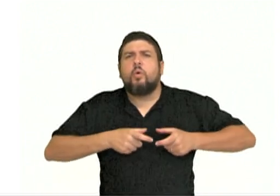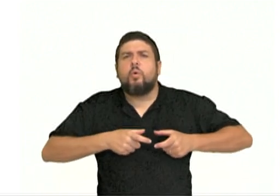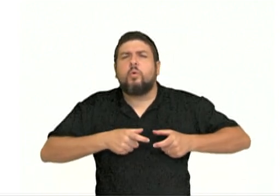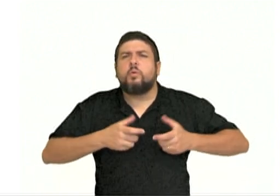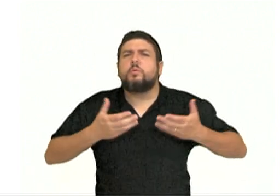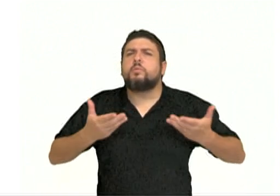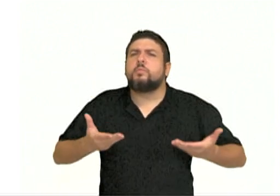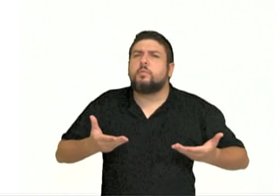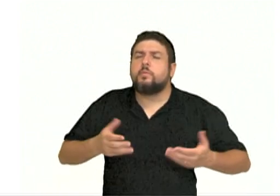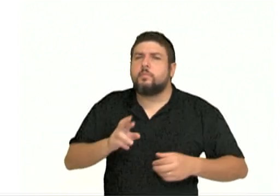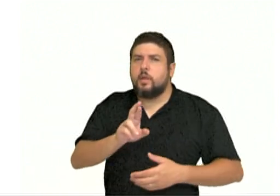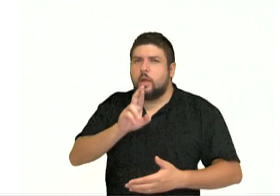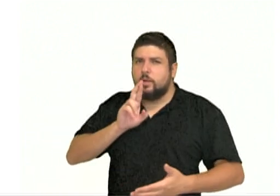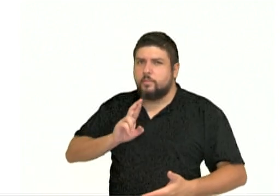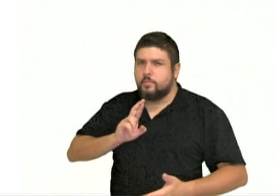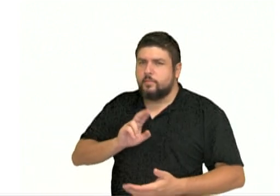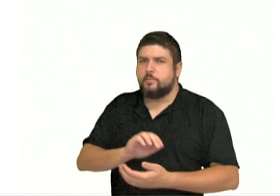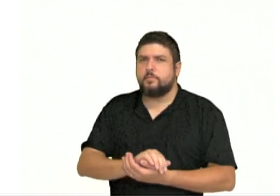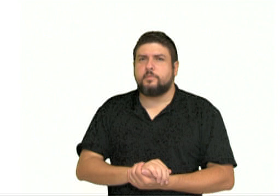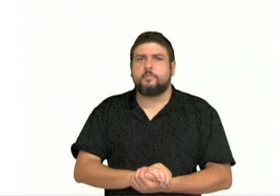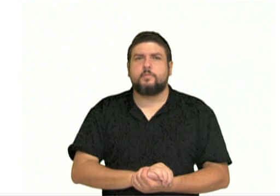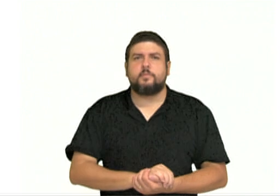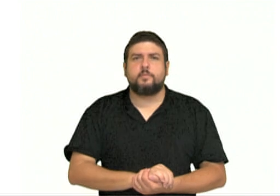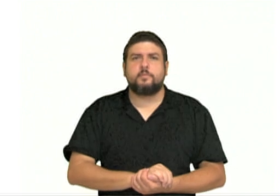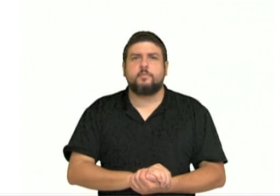lá, responde aí e eu já retorno aqui.